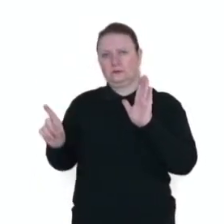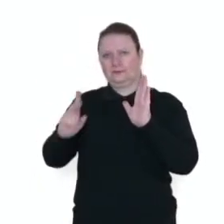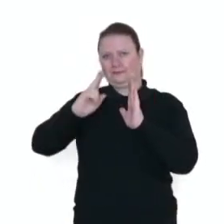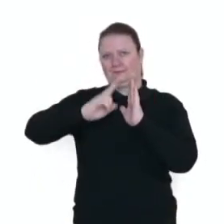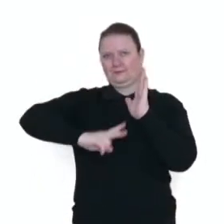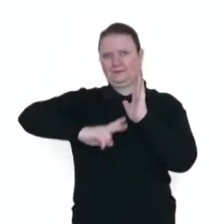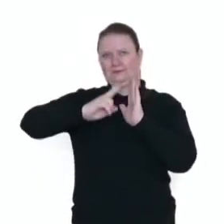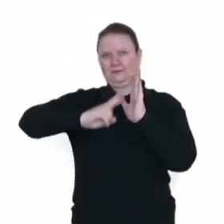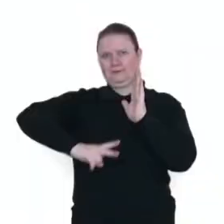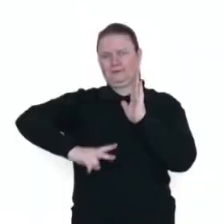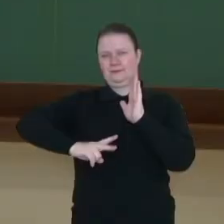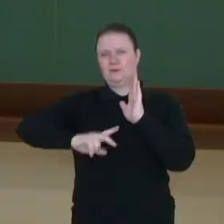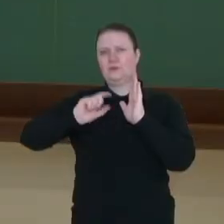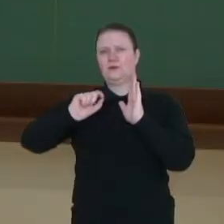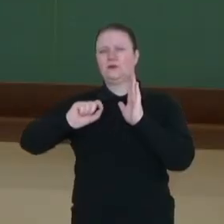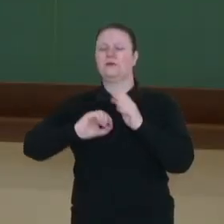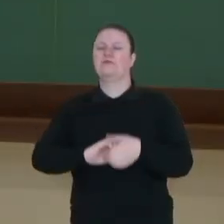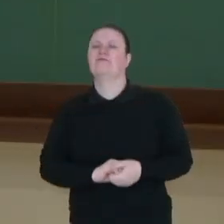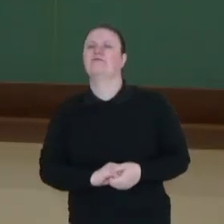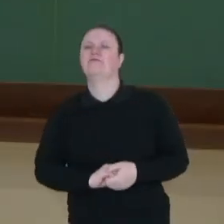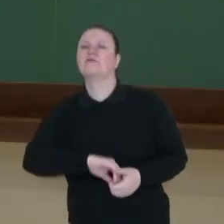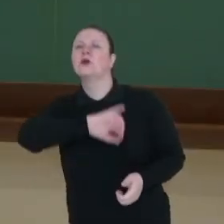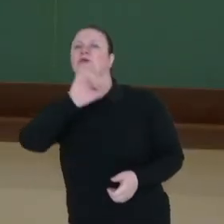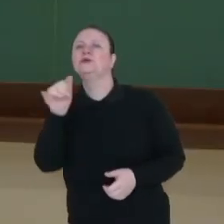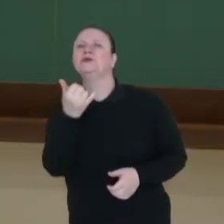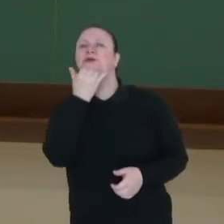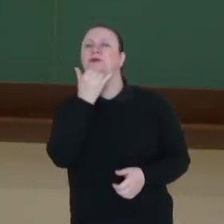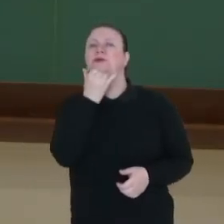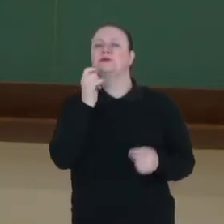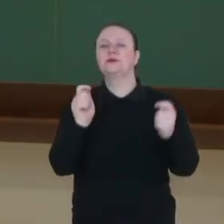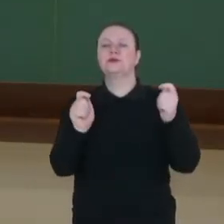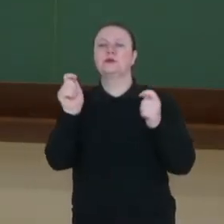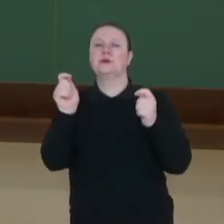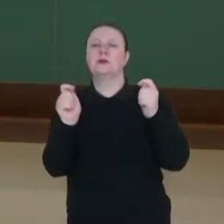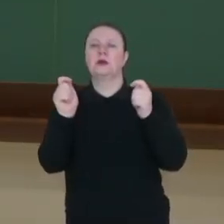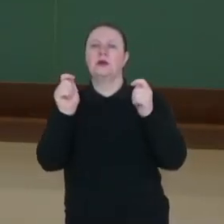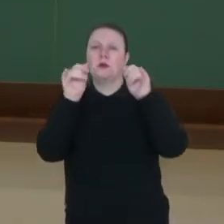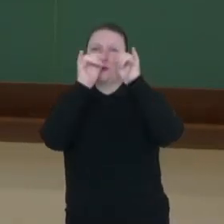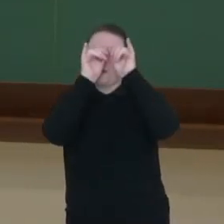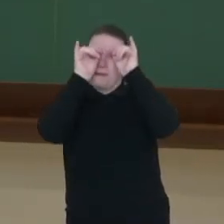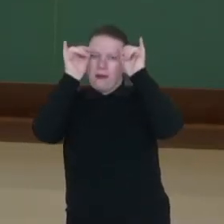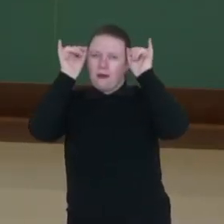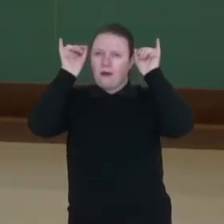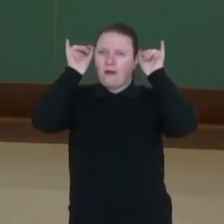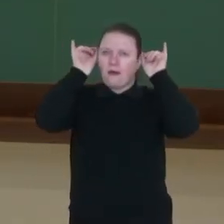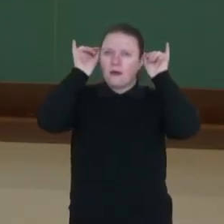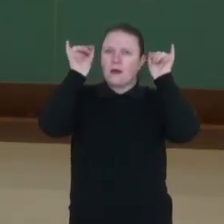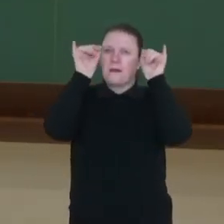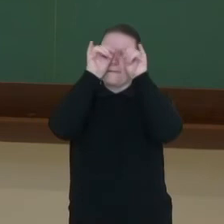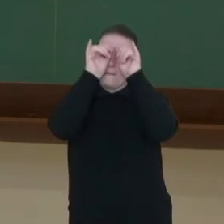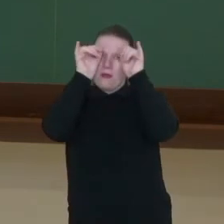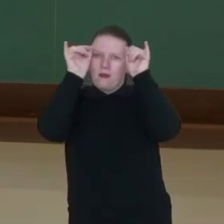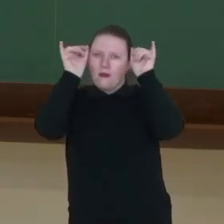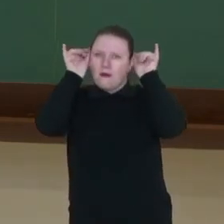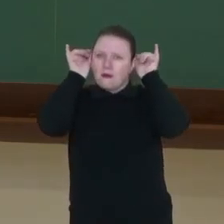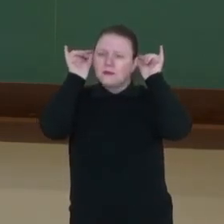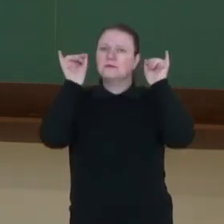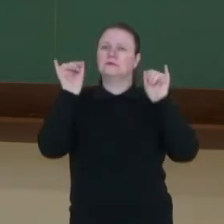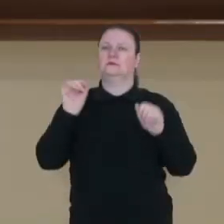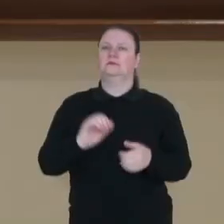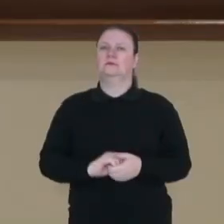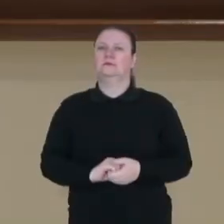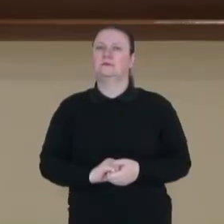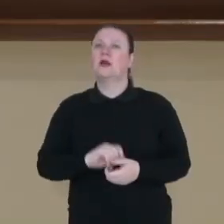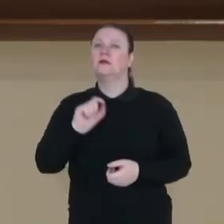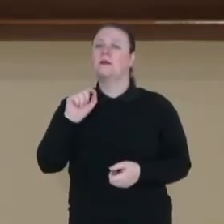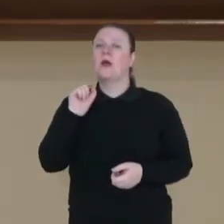e serviu para justificar toda essa dominação imperialista. Mas hoje nós sabemos que isso não se aplica de um ponto de